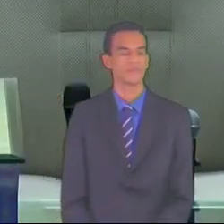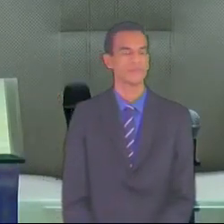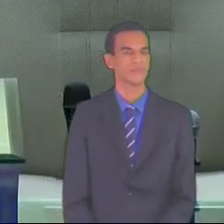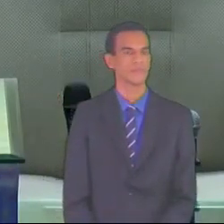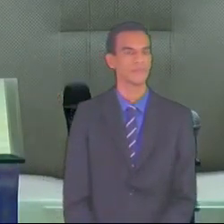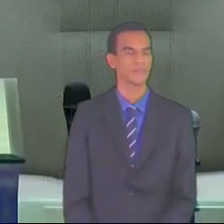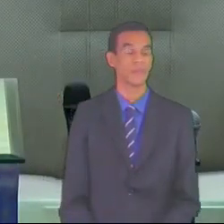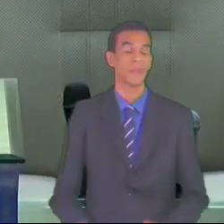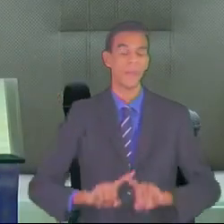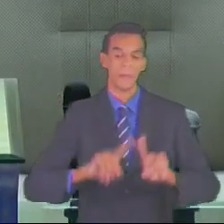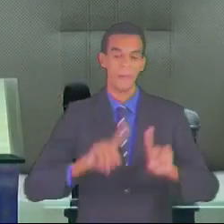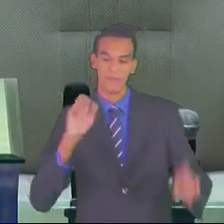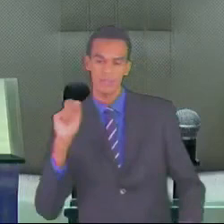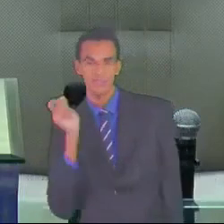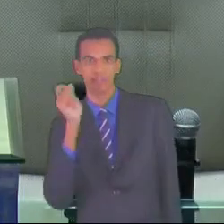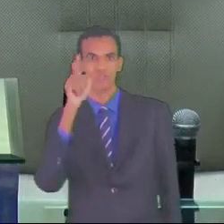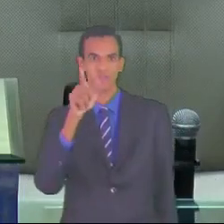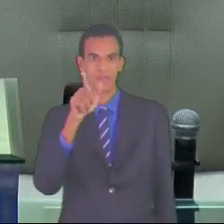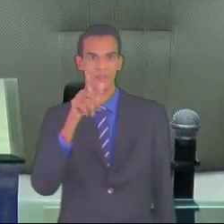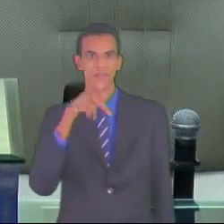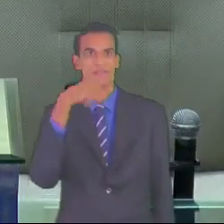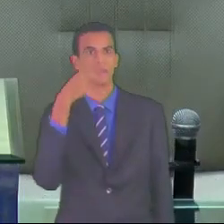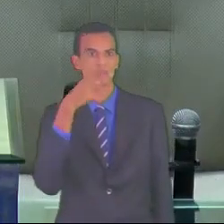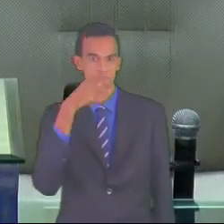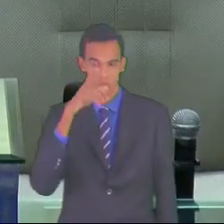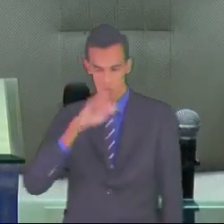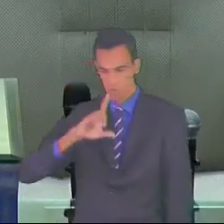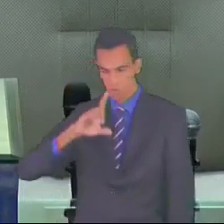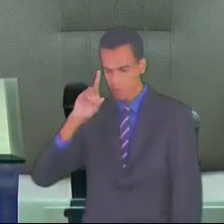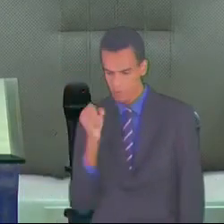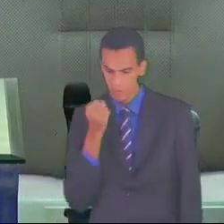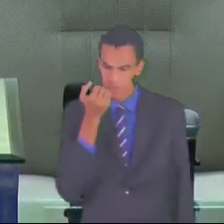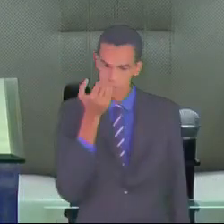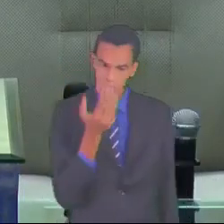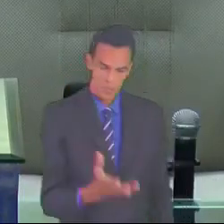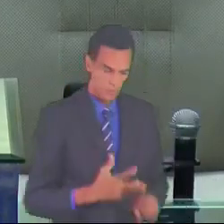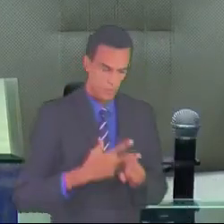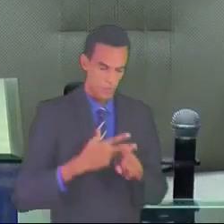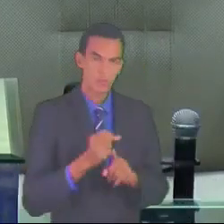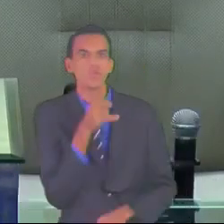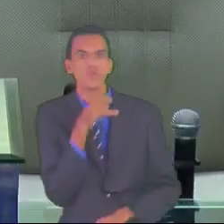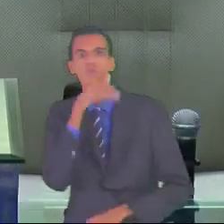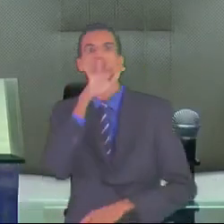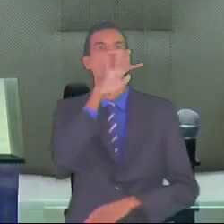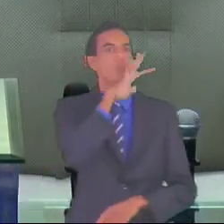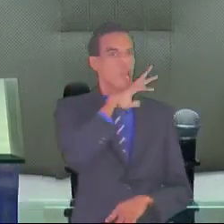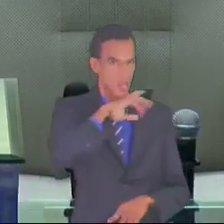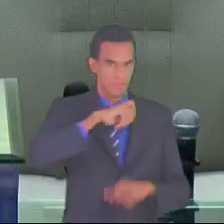Mas Davi disse: o Deus que me deu vitória diante do leão e do urso